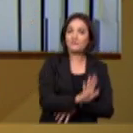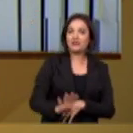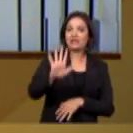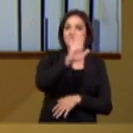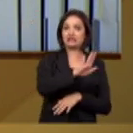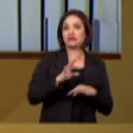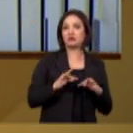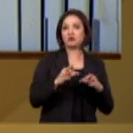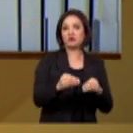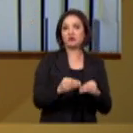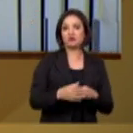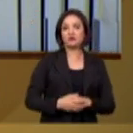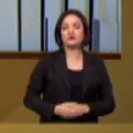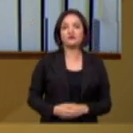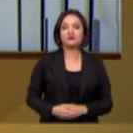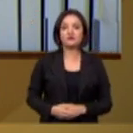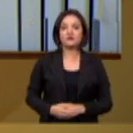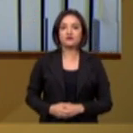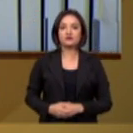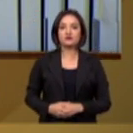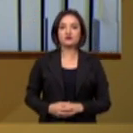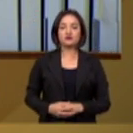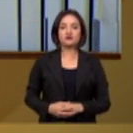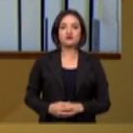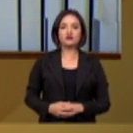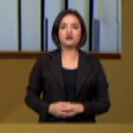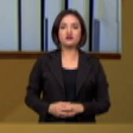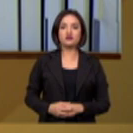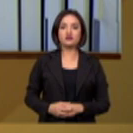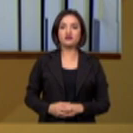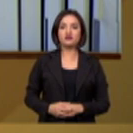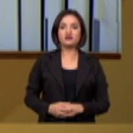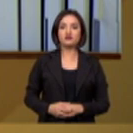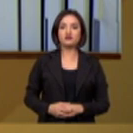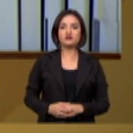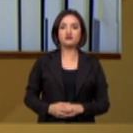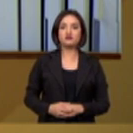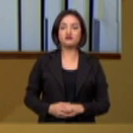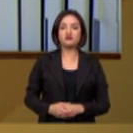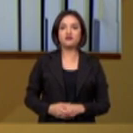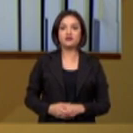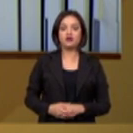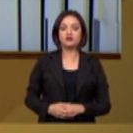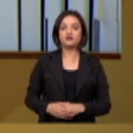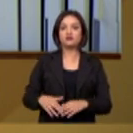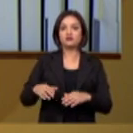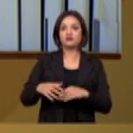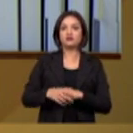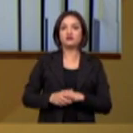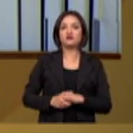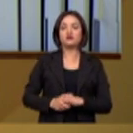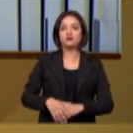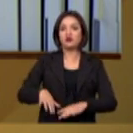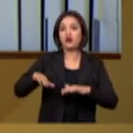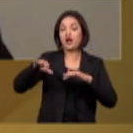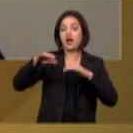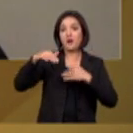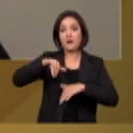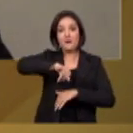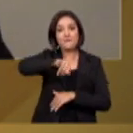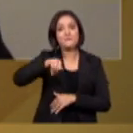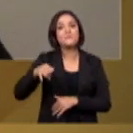nos trouxe a levando a palavra obrigado seu presidente é aproveito desde logo para